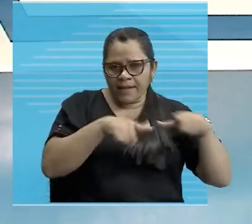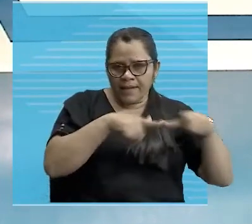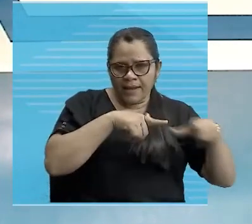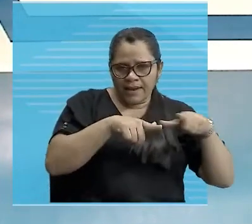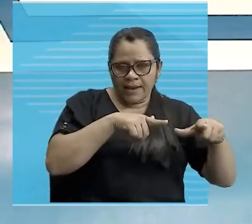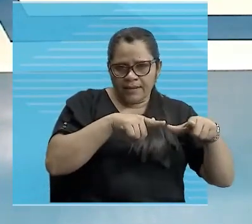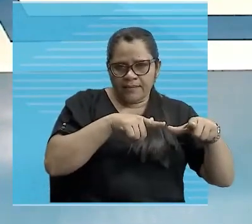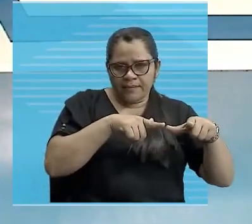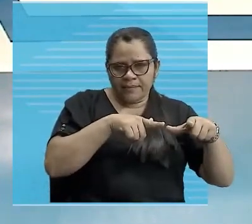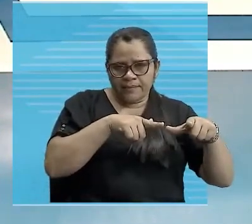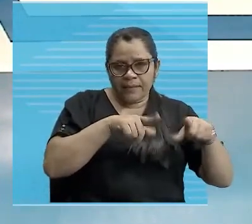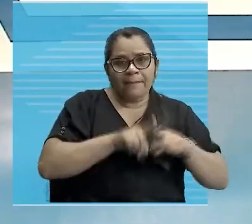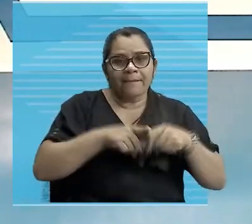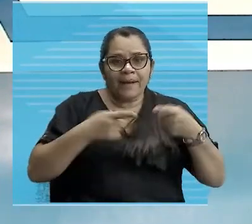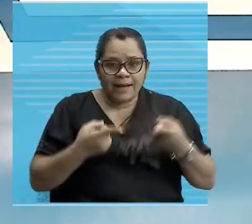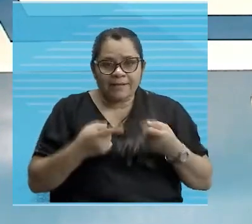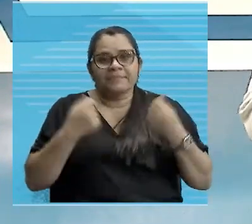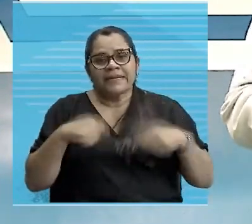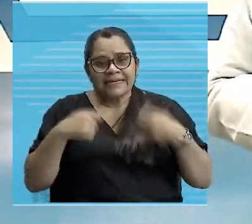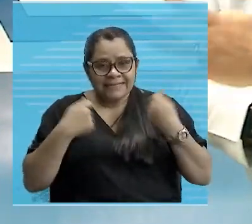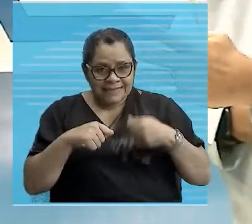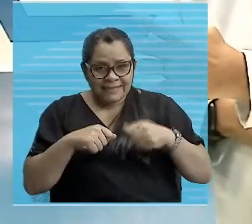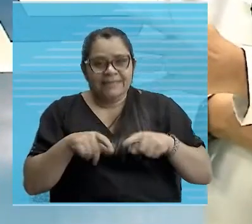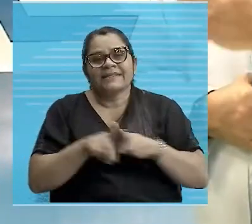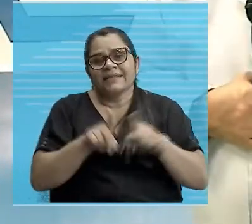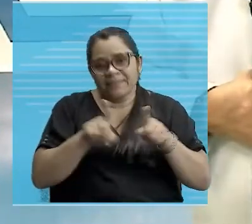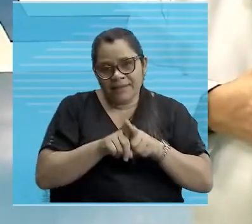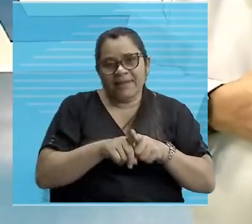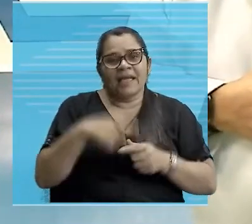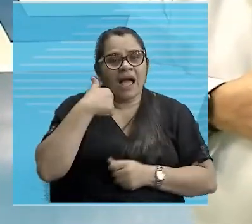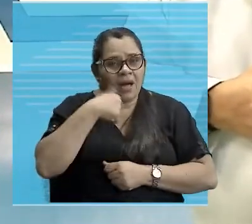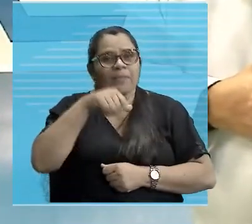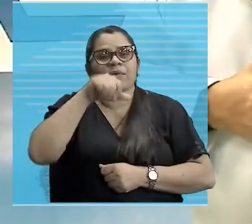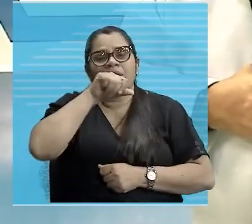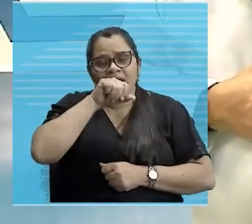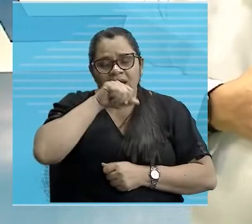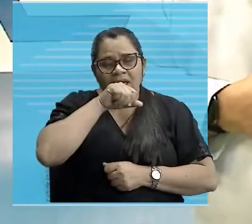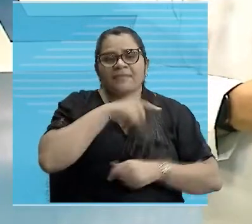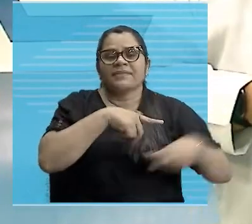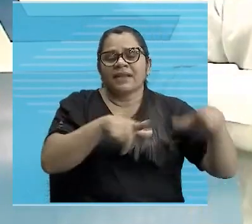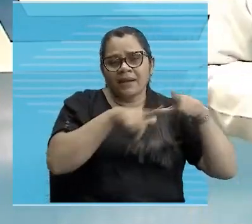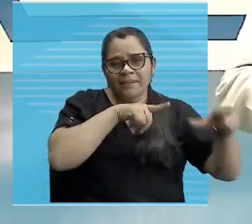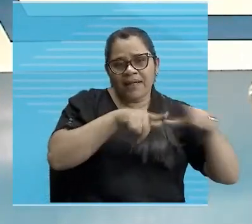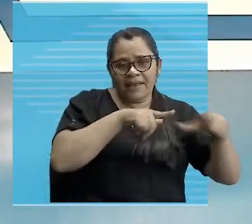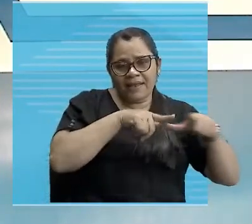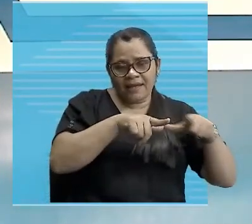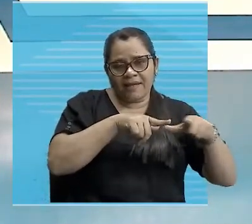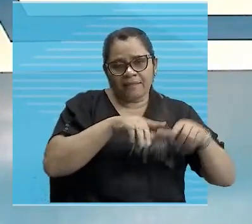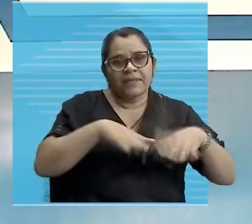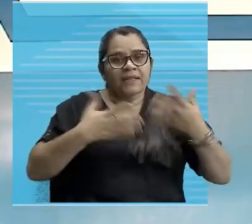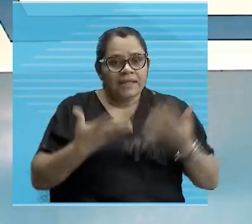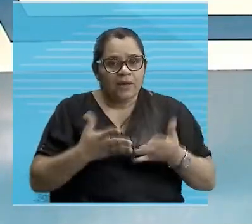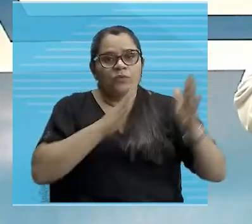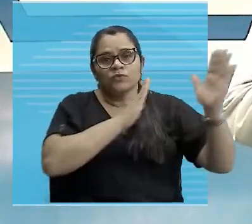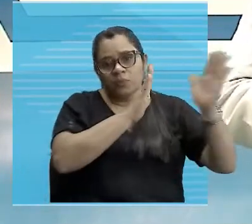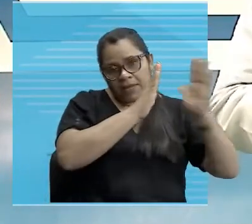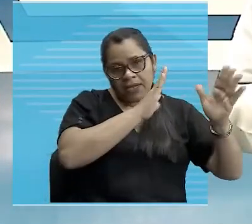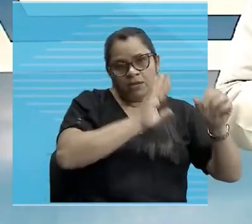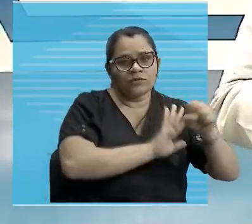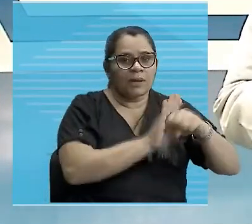dê conta do dinheiro, e aí a mulher precisa sair para trabalhar. Então, assim, no período da pandemia, o que foi que